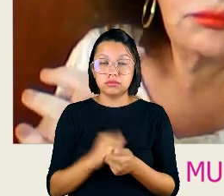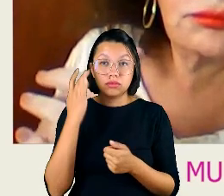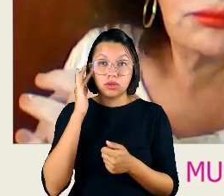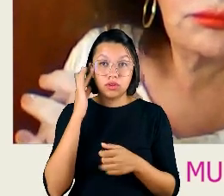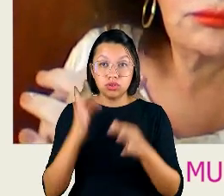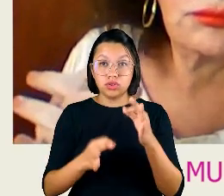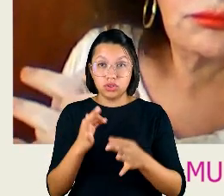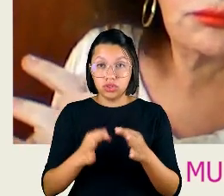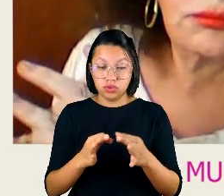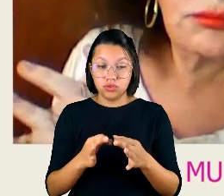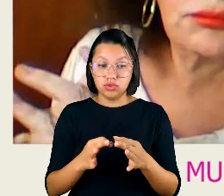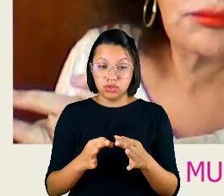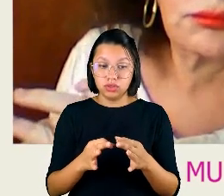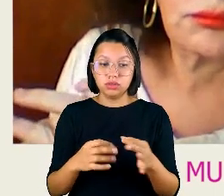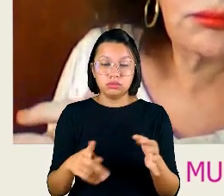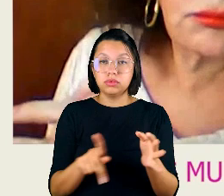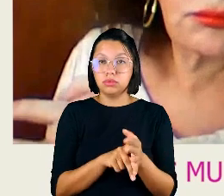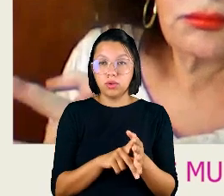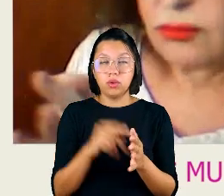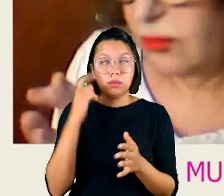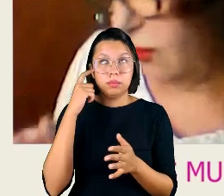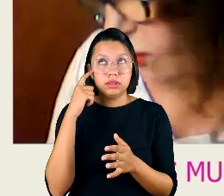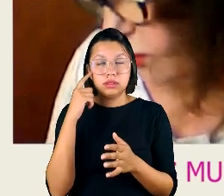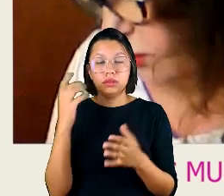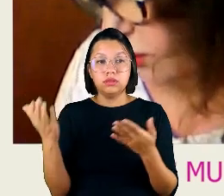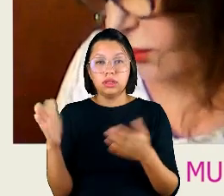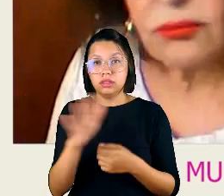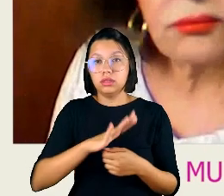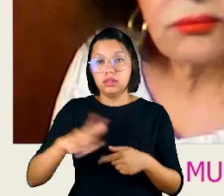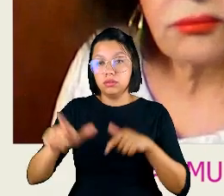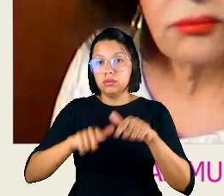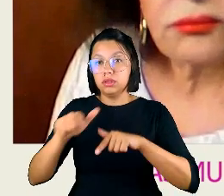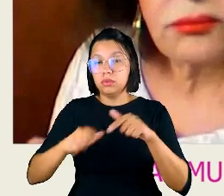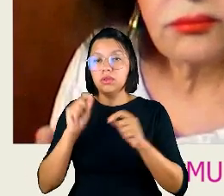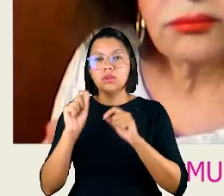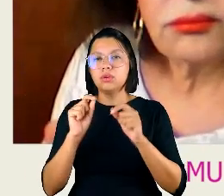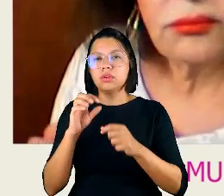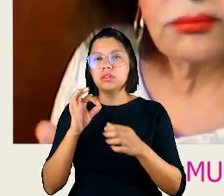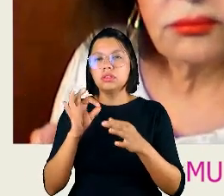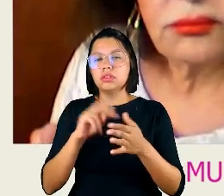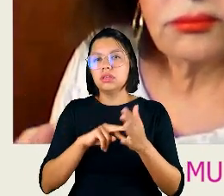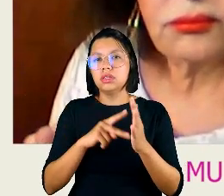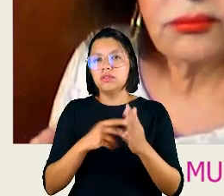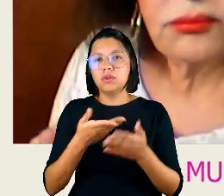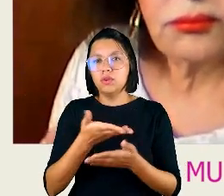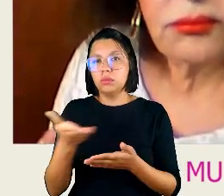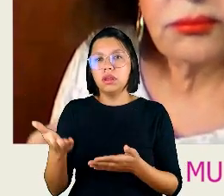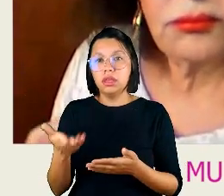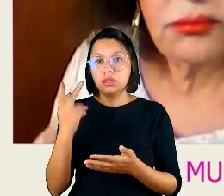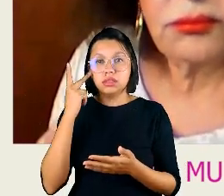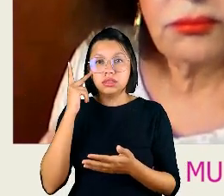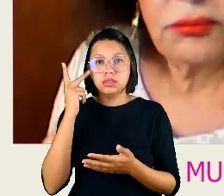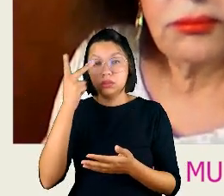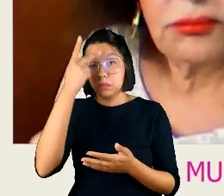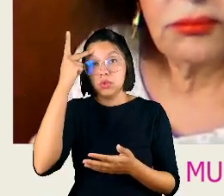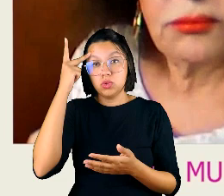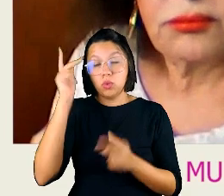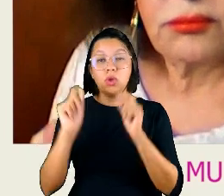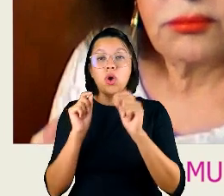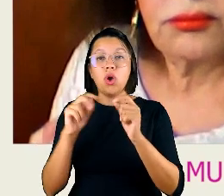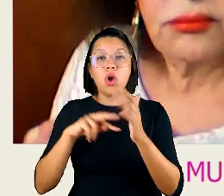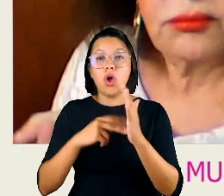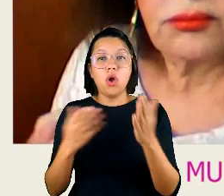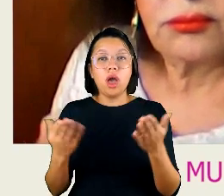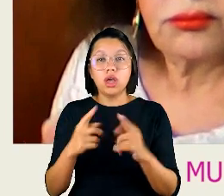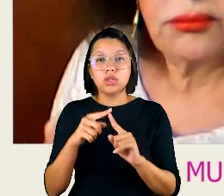muito, pensando nessa esfera um pouco trabalhista, né, o que significou para essas pessoas, o que está significando esse tipo de trabalho, a questão da